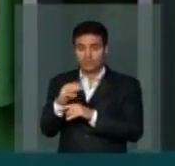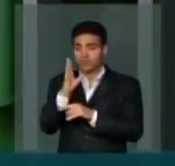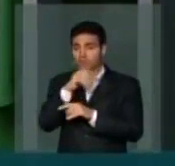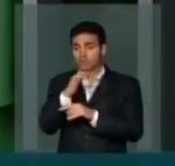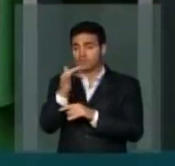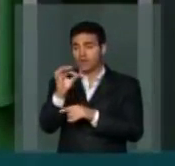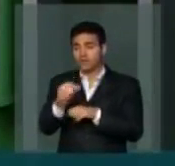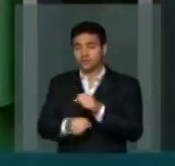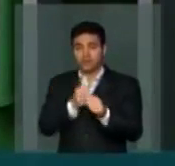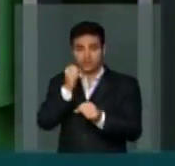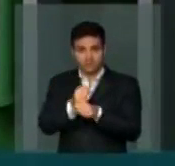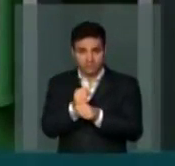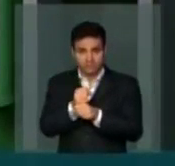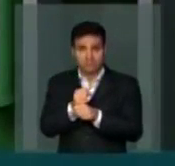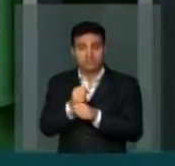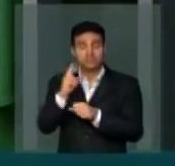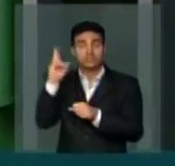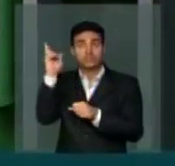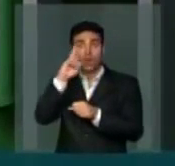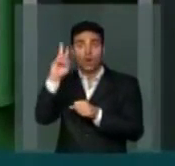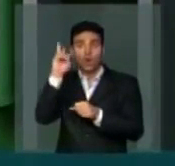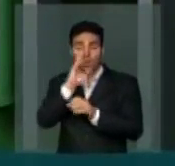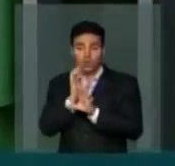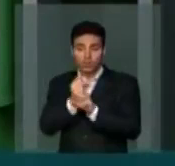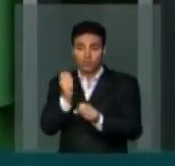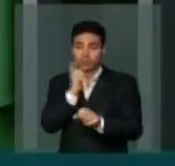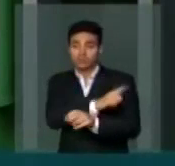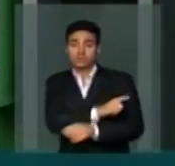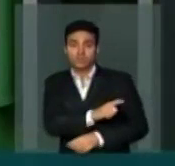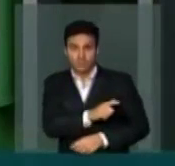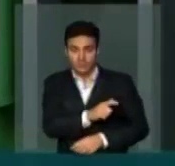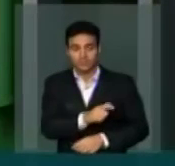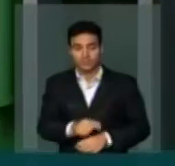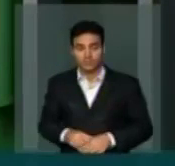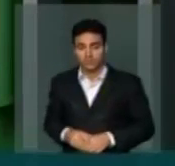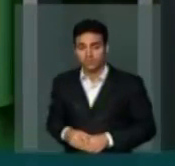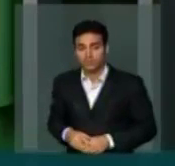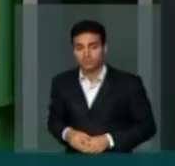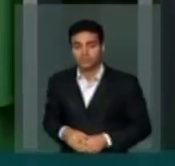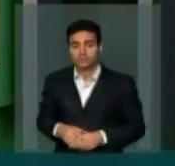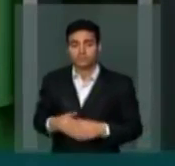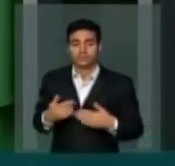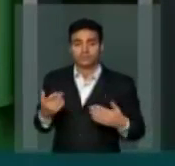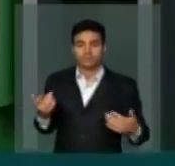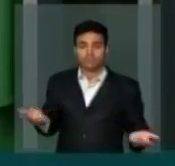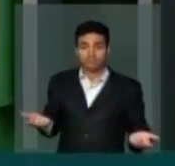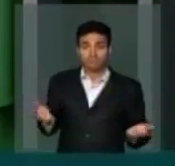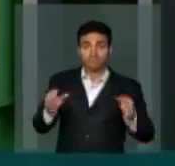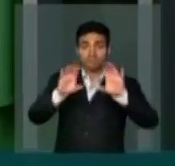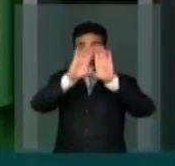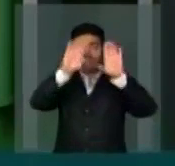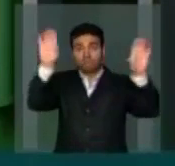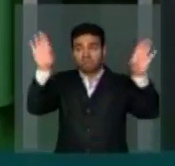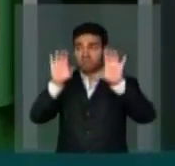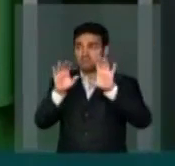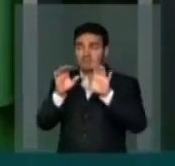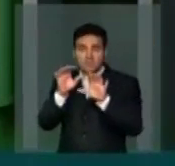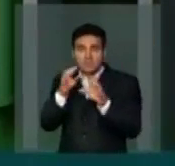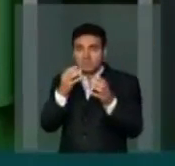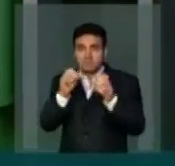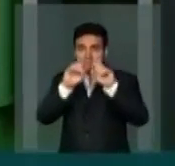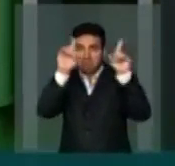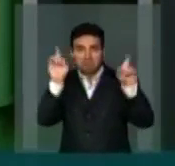anos. Uma conquista histórica, sem dúvida. Na incalculável extensão do mistério insondável do universo,